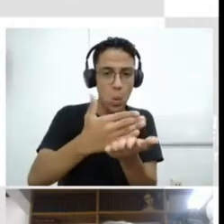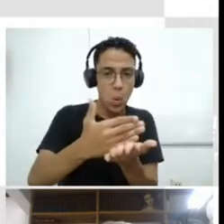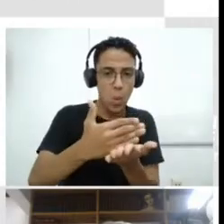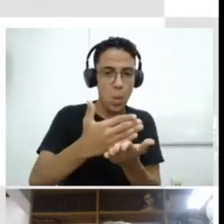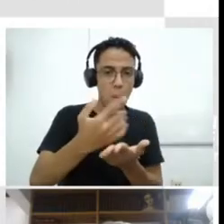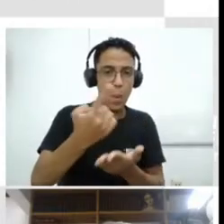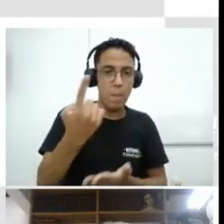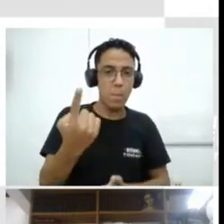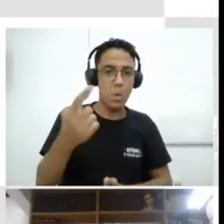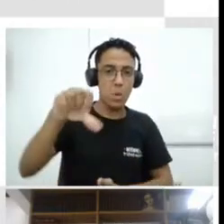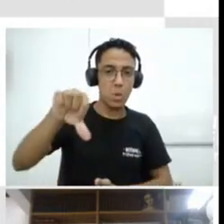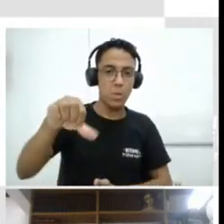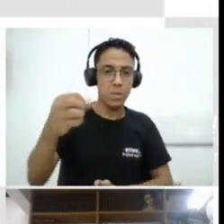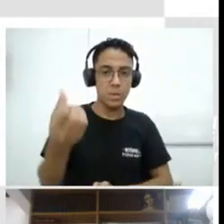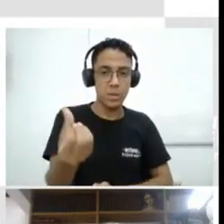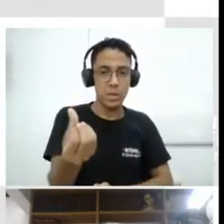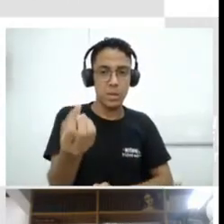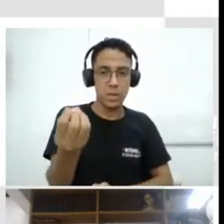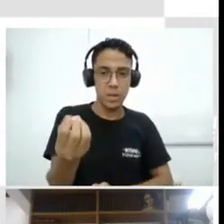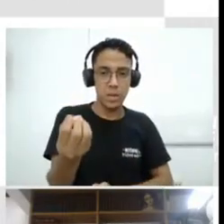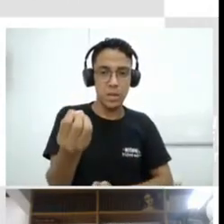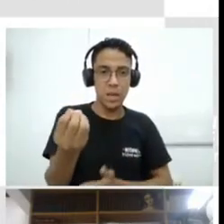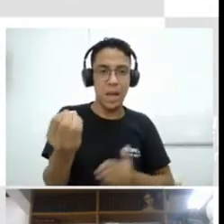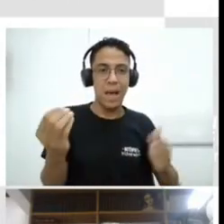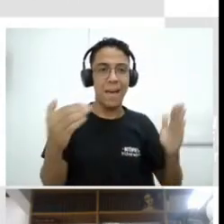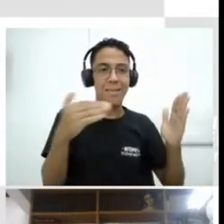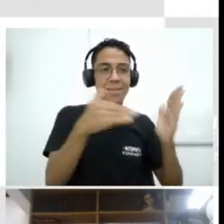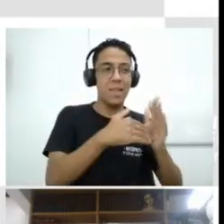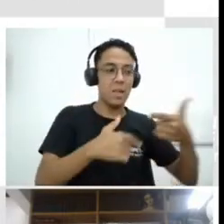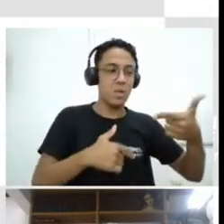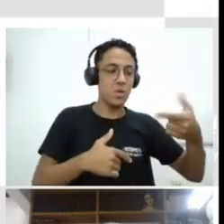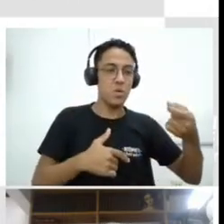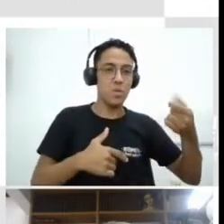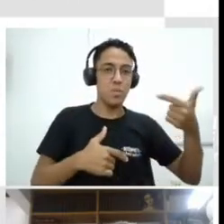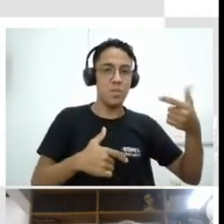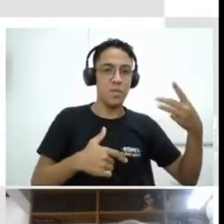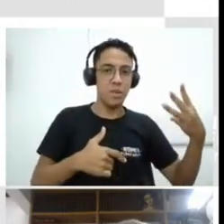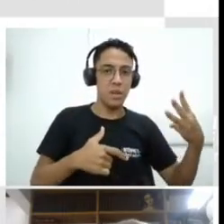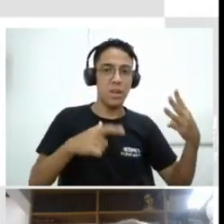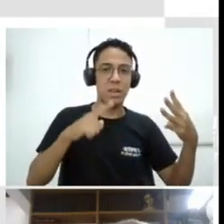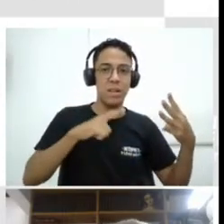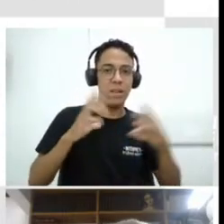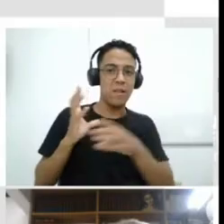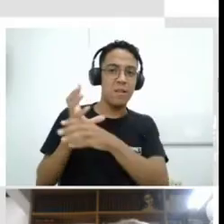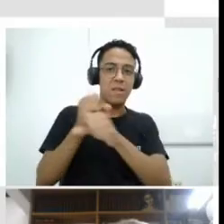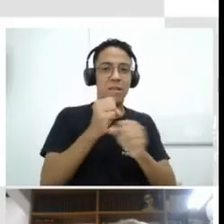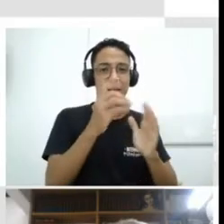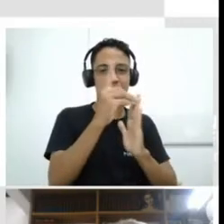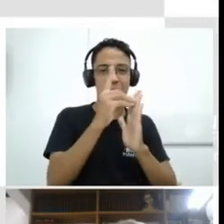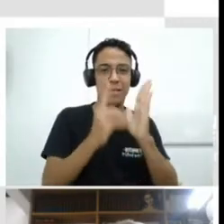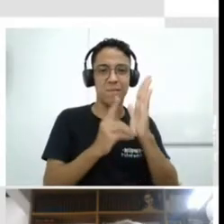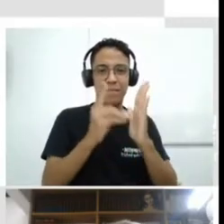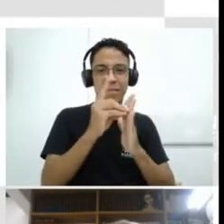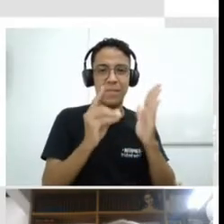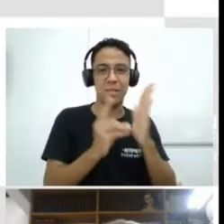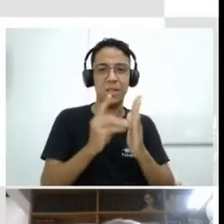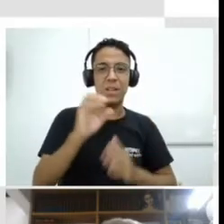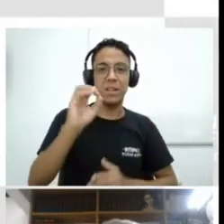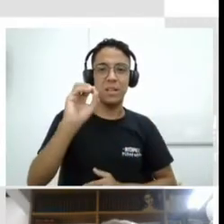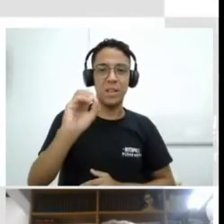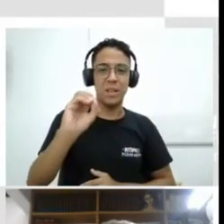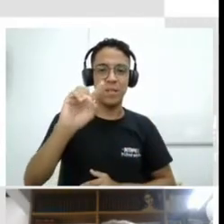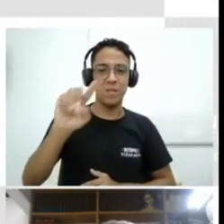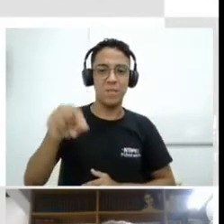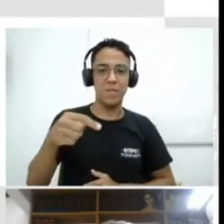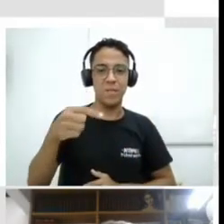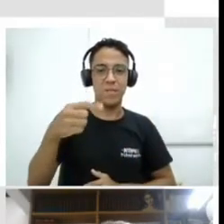já estamos aumentando um aquecimento por década de 0,19 graus Celsius, né? E aqui